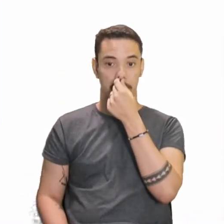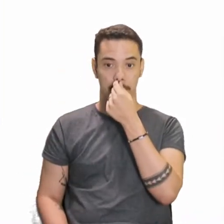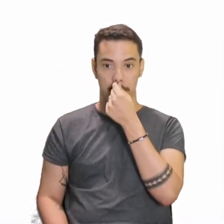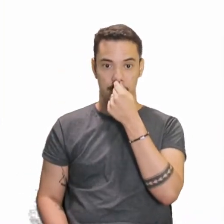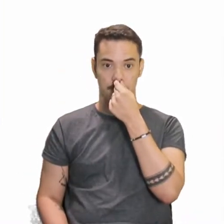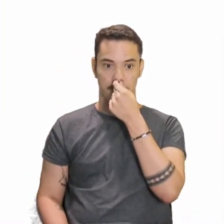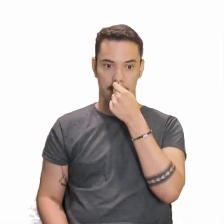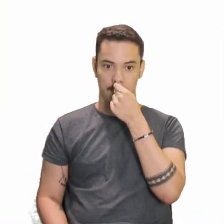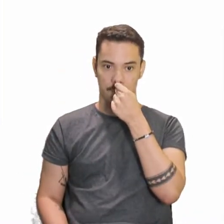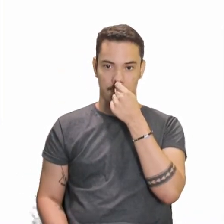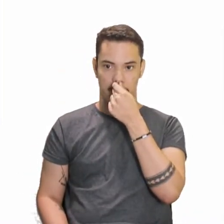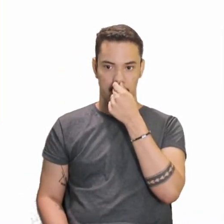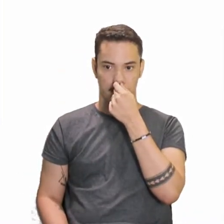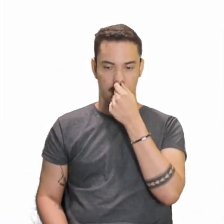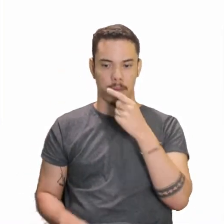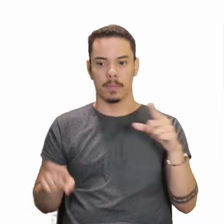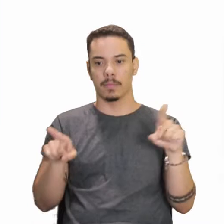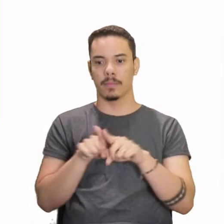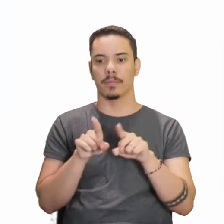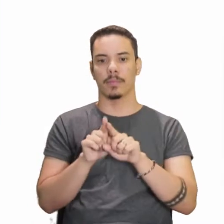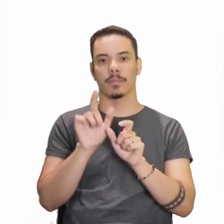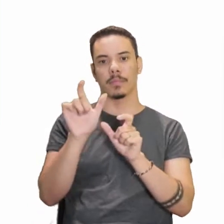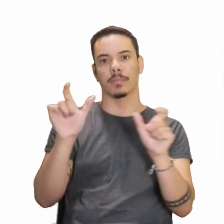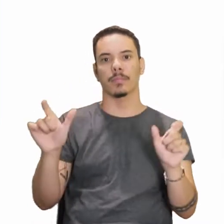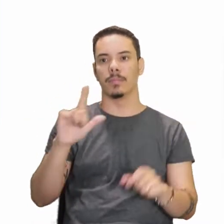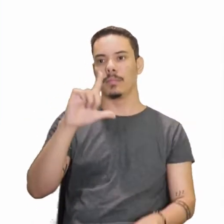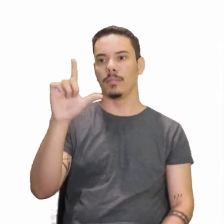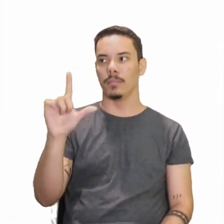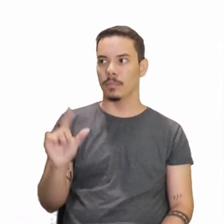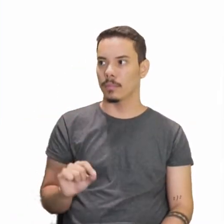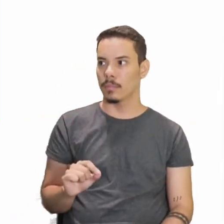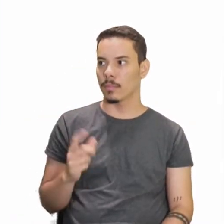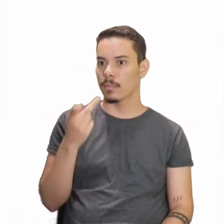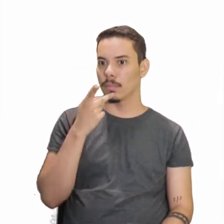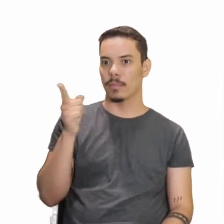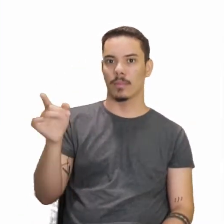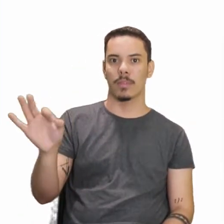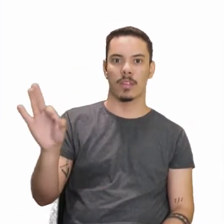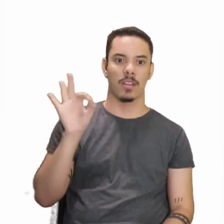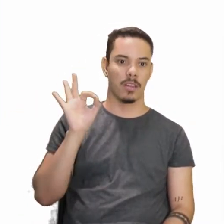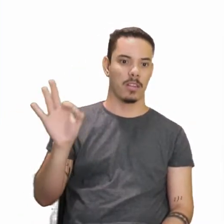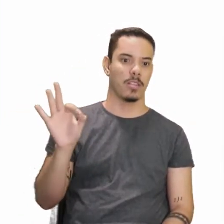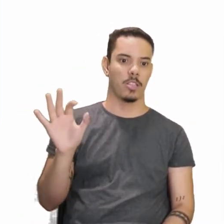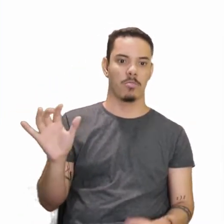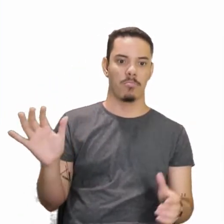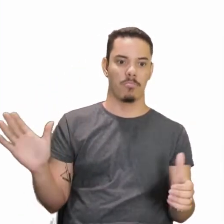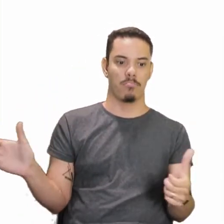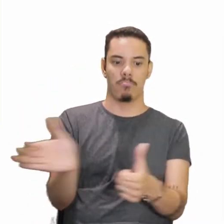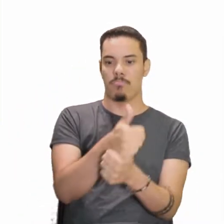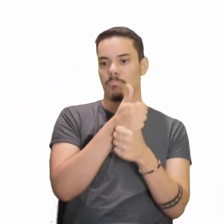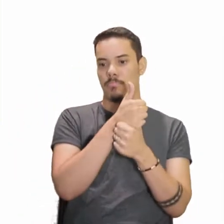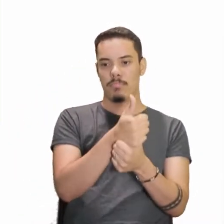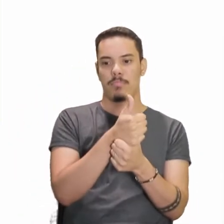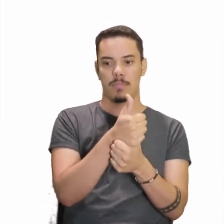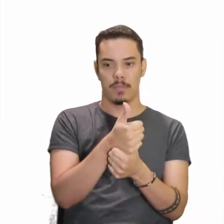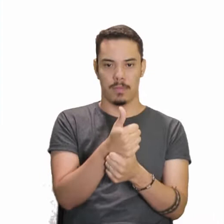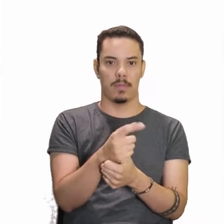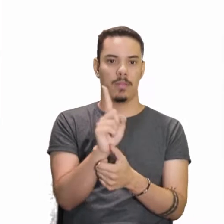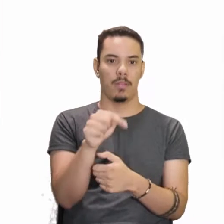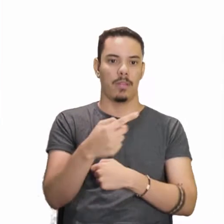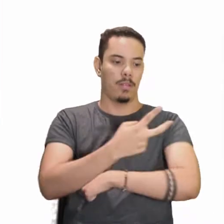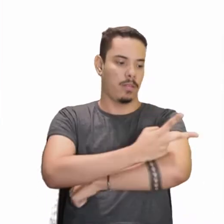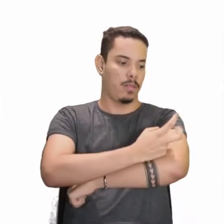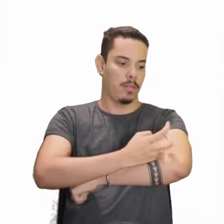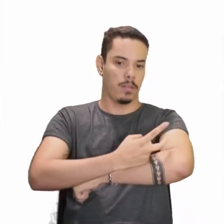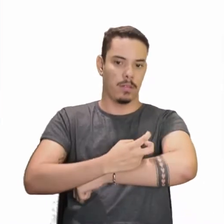Aí nós temos muitas palavras também de origem italiana. Ah, aquilo ali foi dantesco, né? Dantesco vem uma palavra